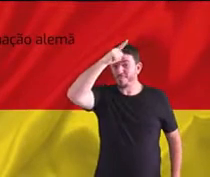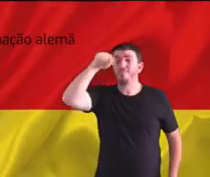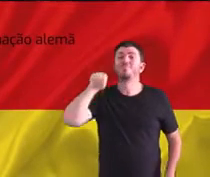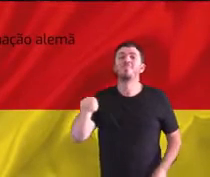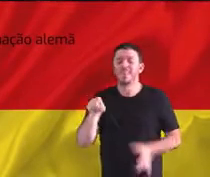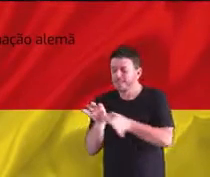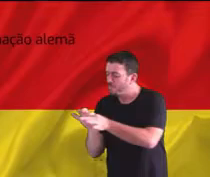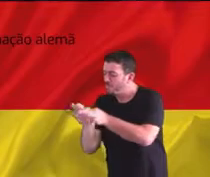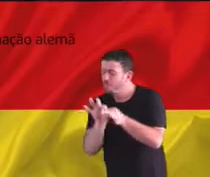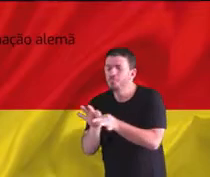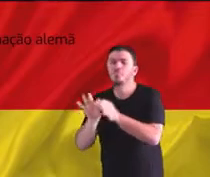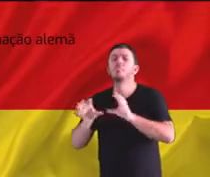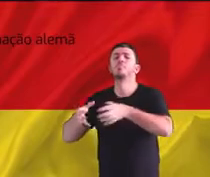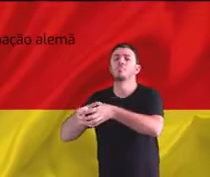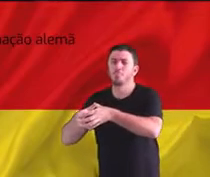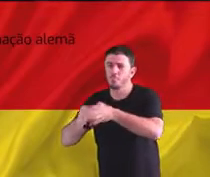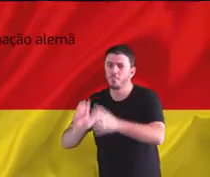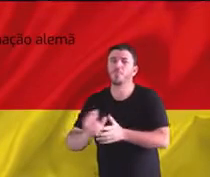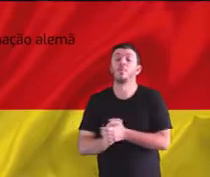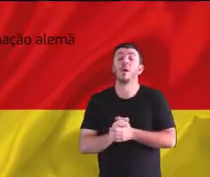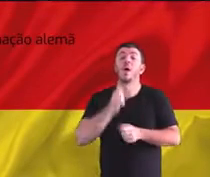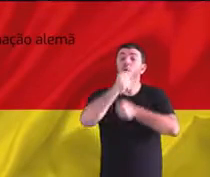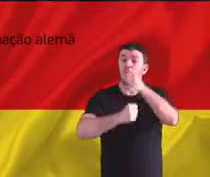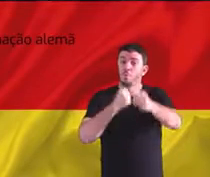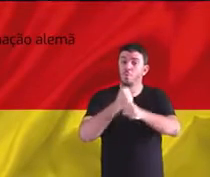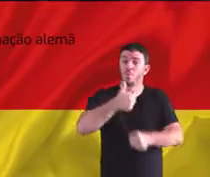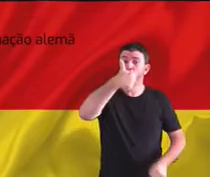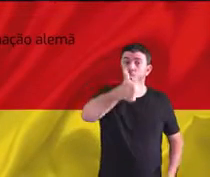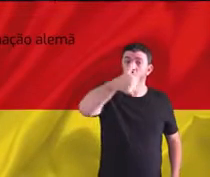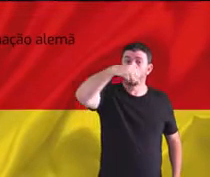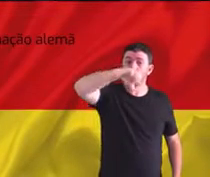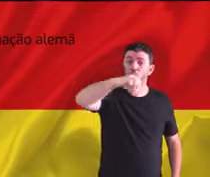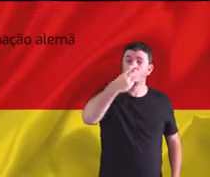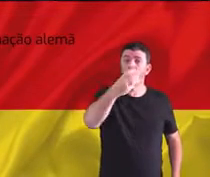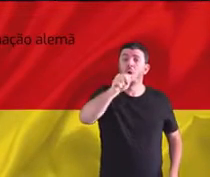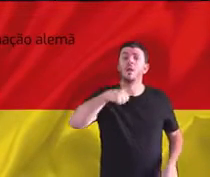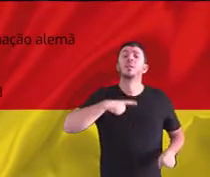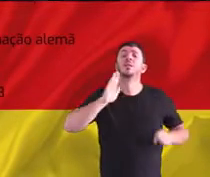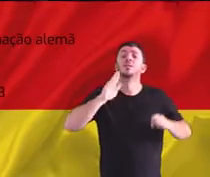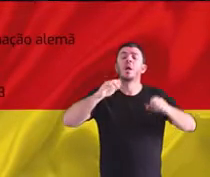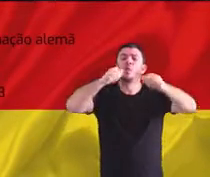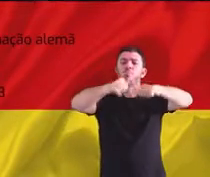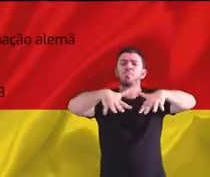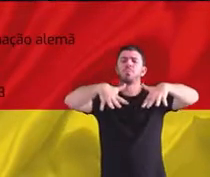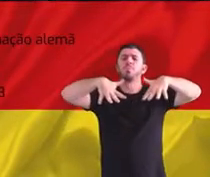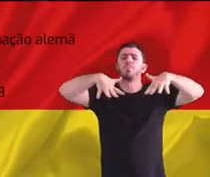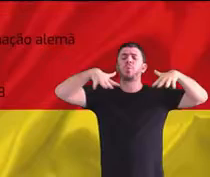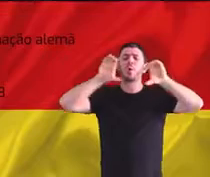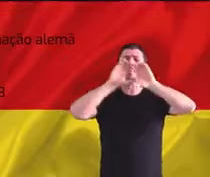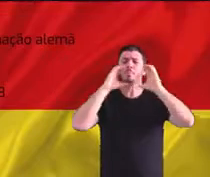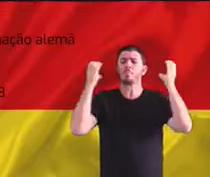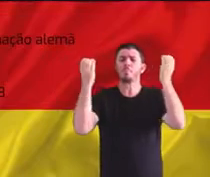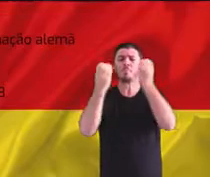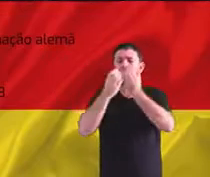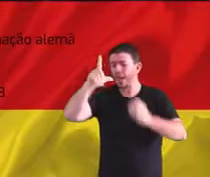alemão. Em 1938, ocorreu a Conferência de Munique, onde estavam presentes